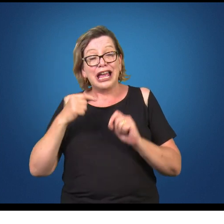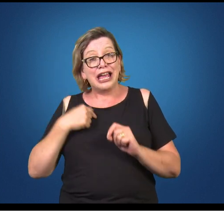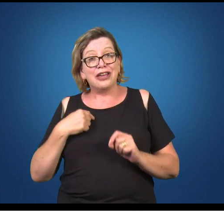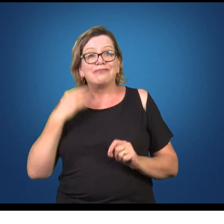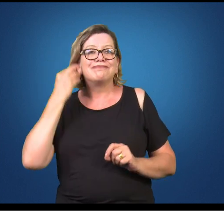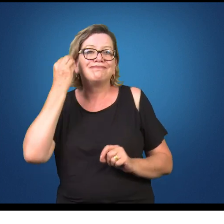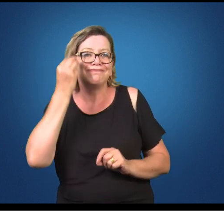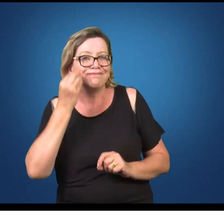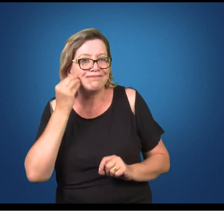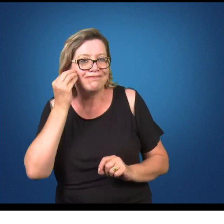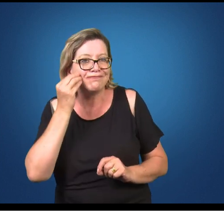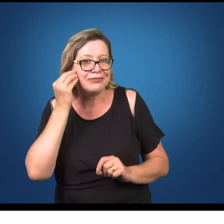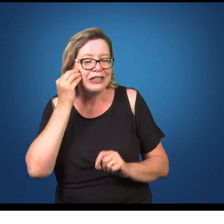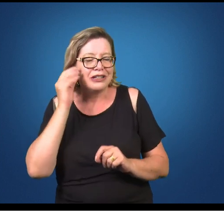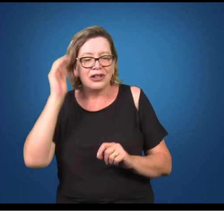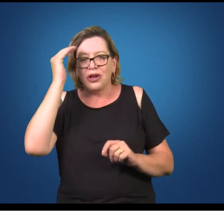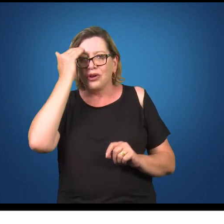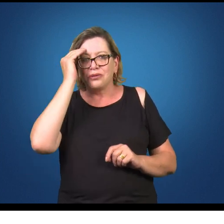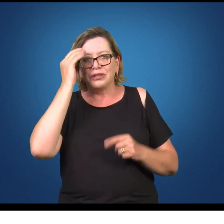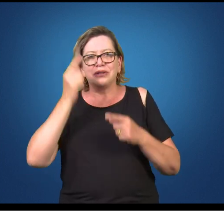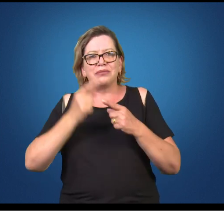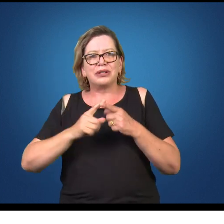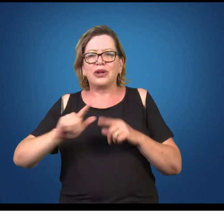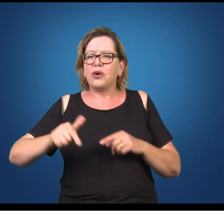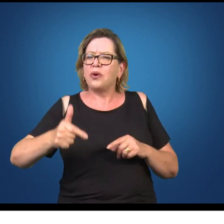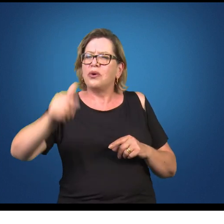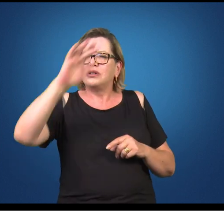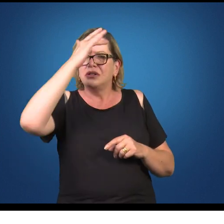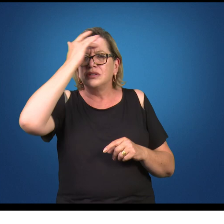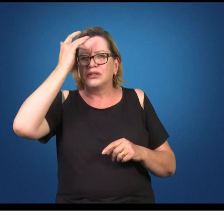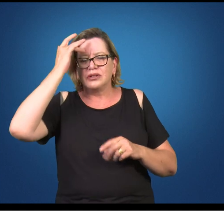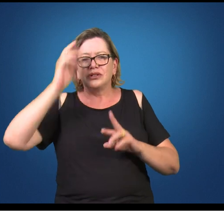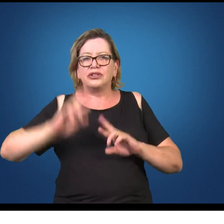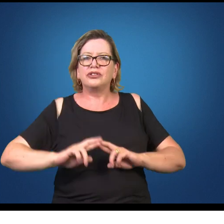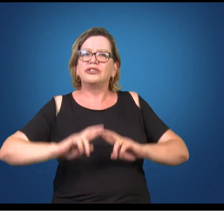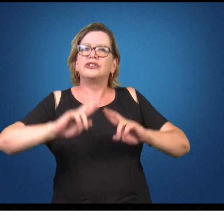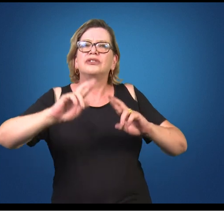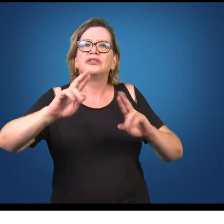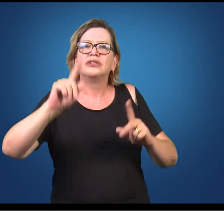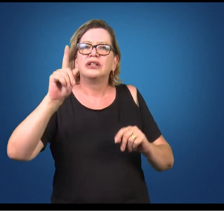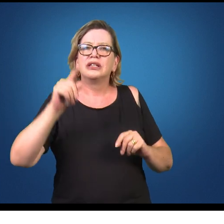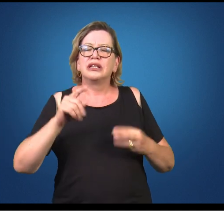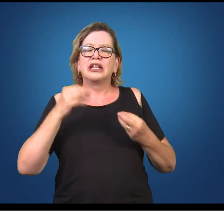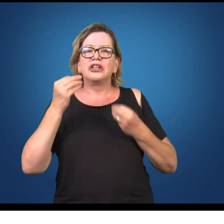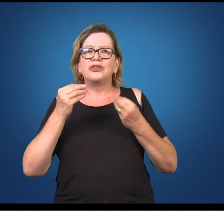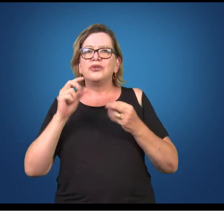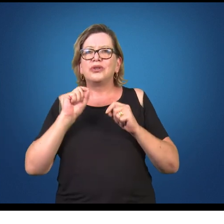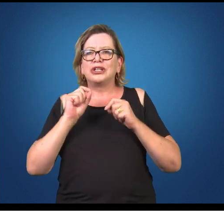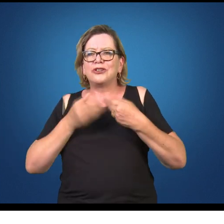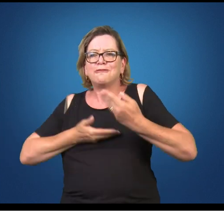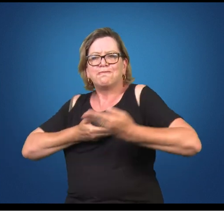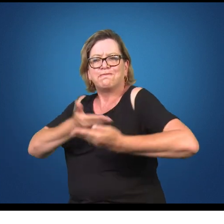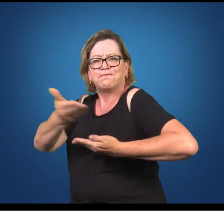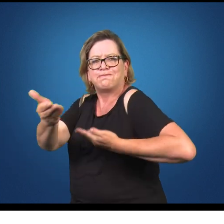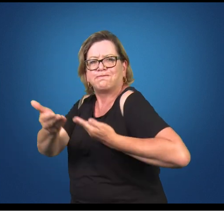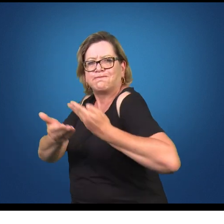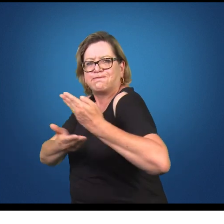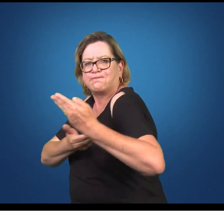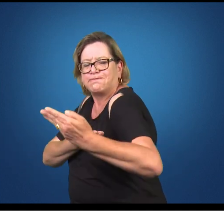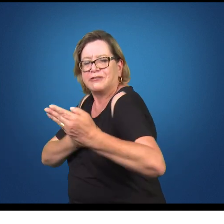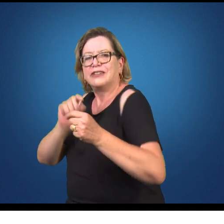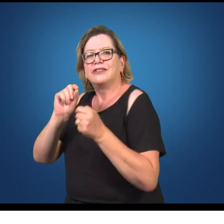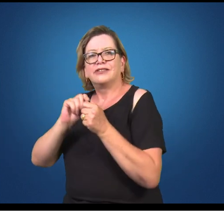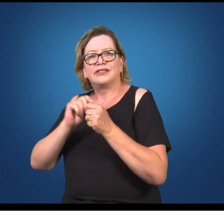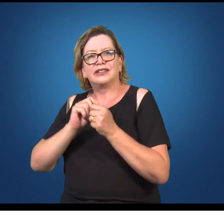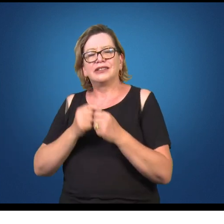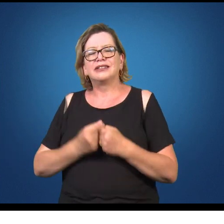vou tentar... também compreender por que o outro é diferente. Uhum. E o que que a gente, né, dialoga a esse respeito.